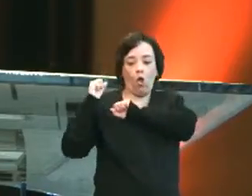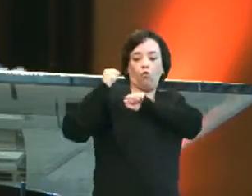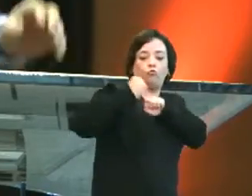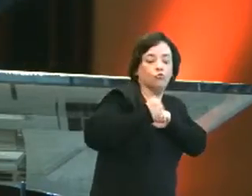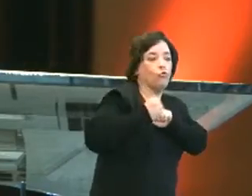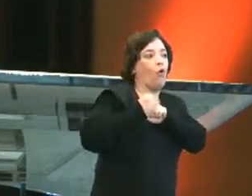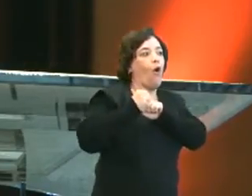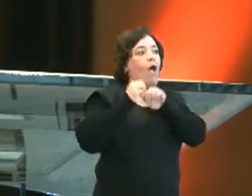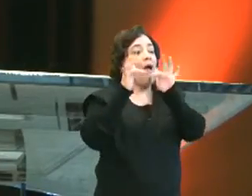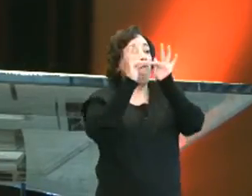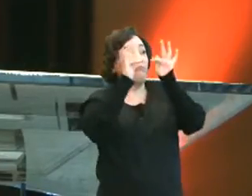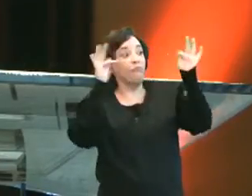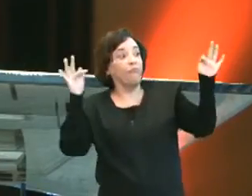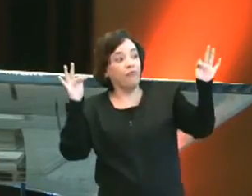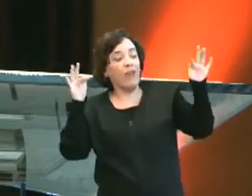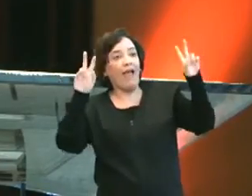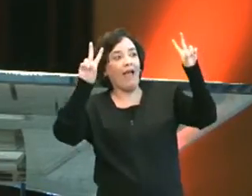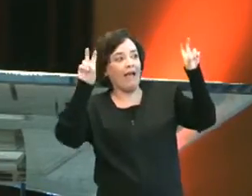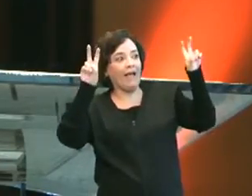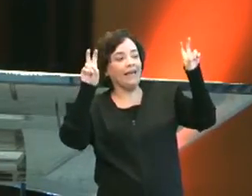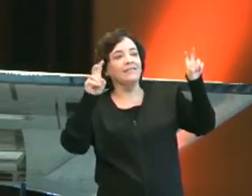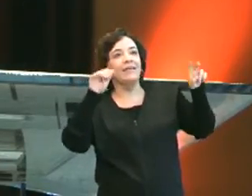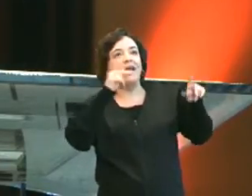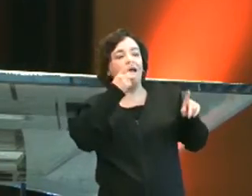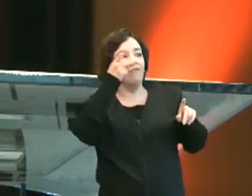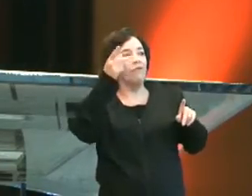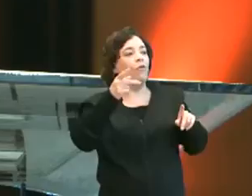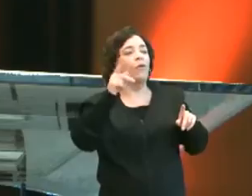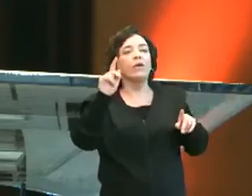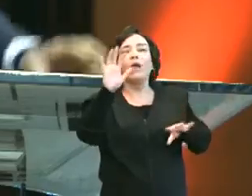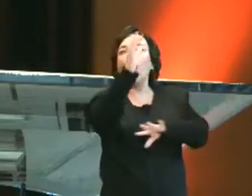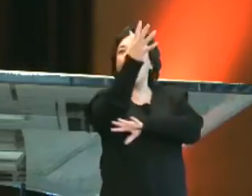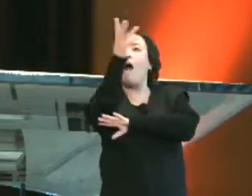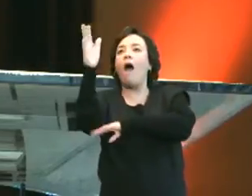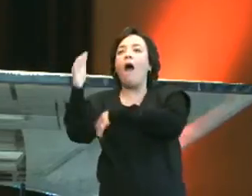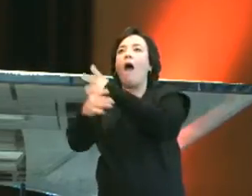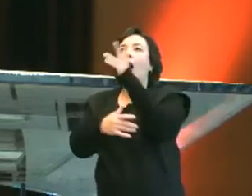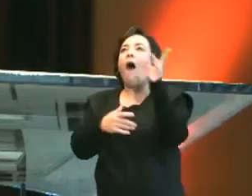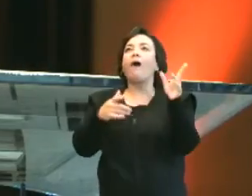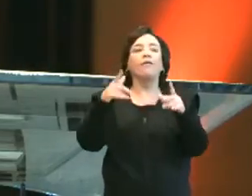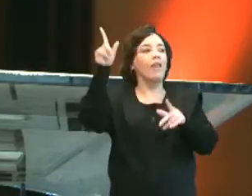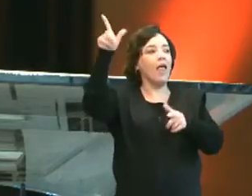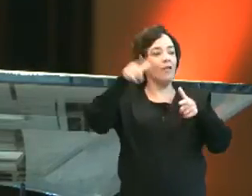ideia, observando as árvores na nevasca no Japão.